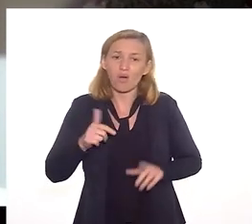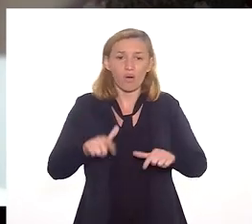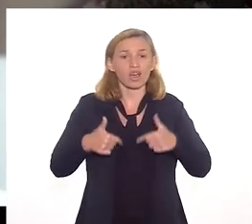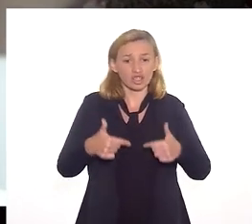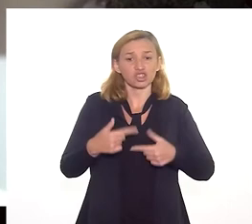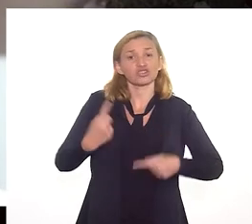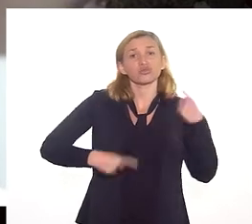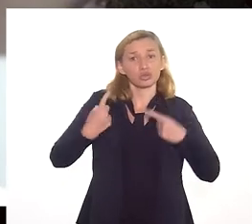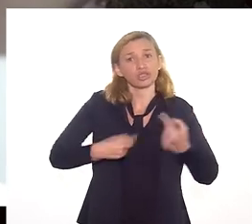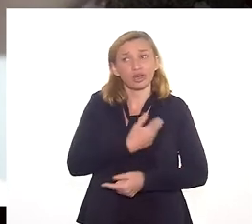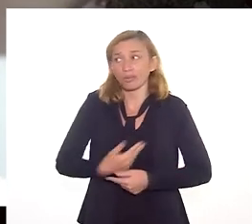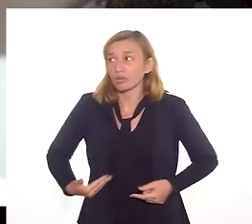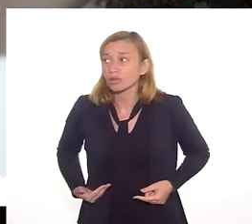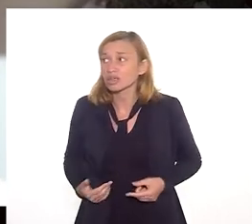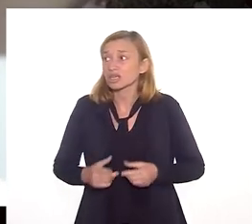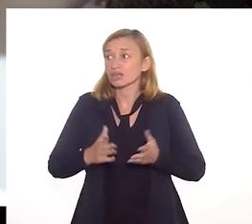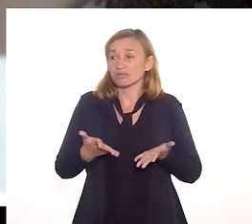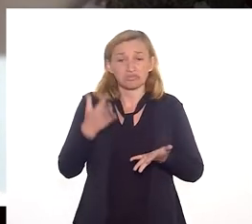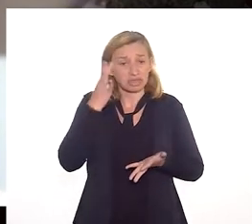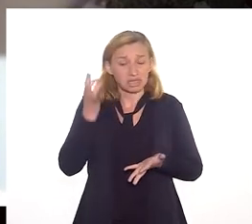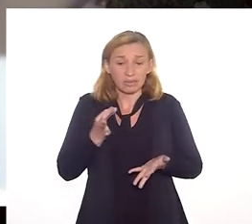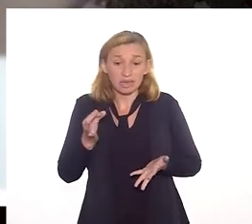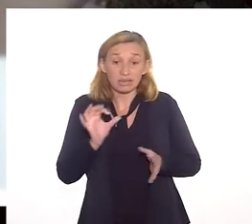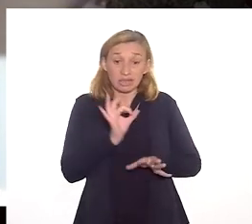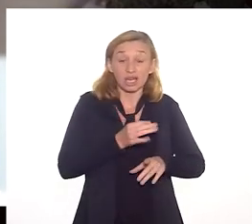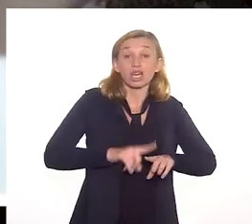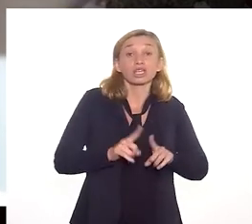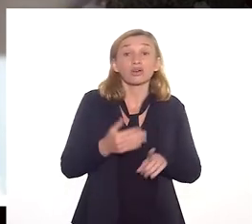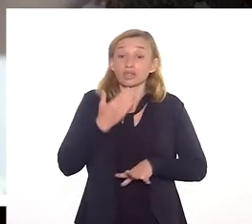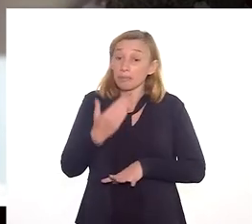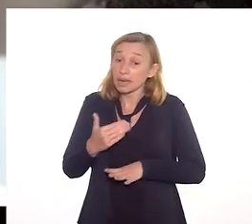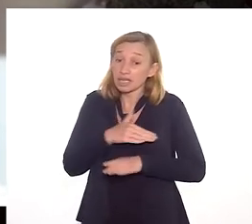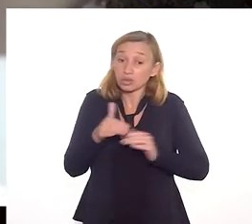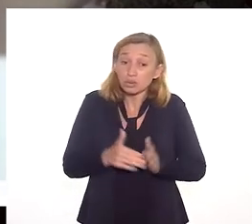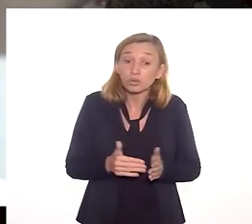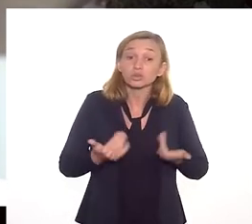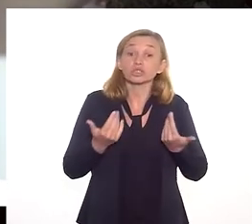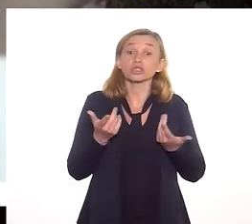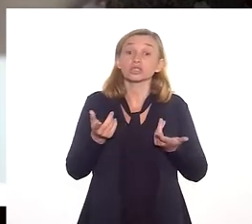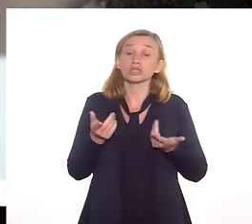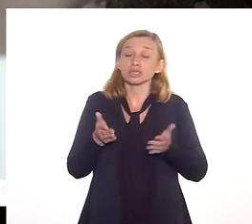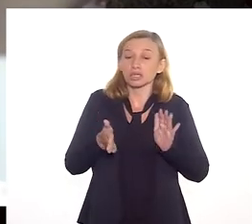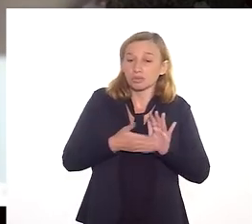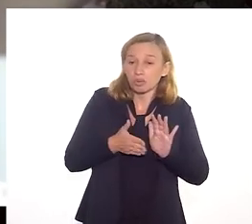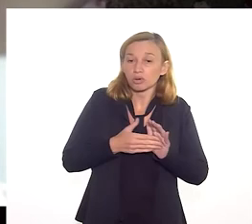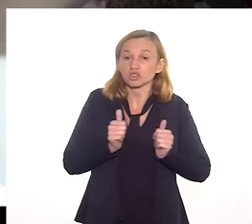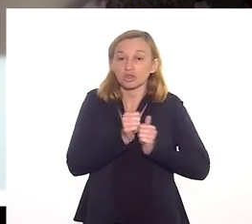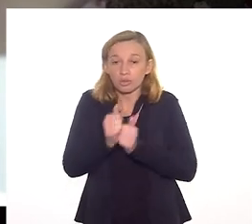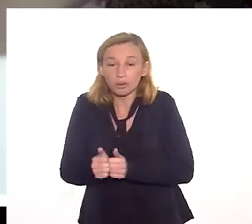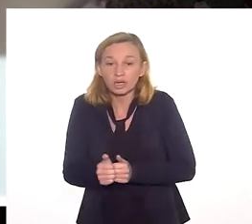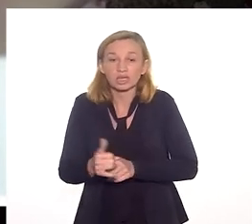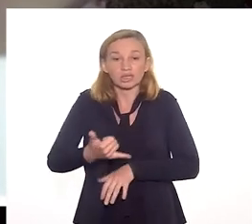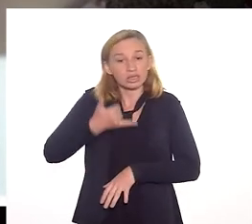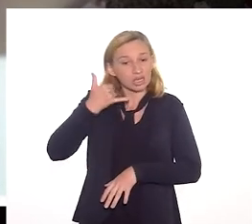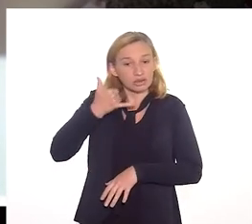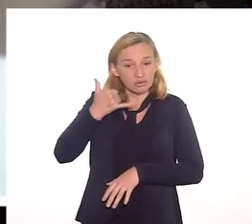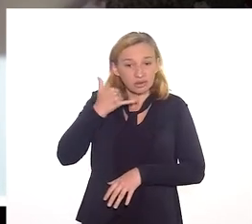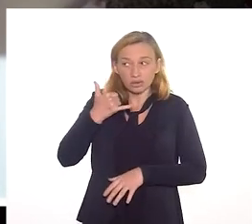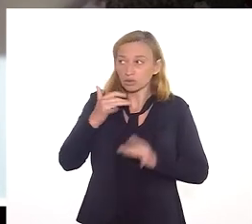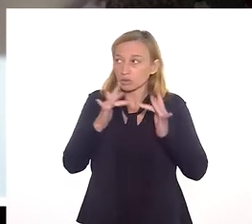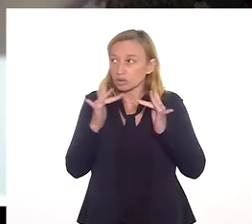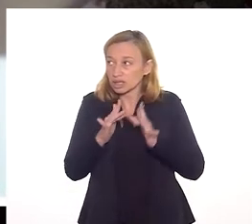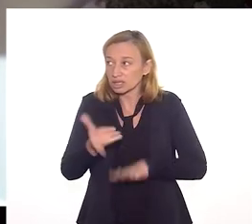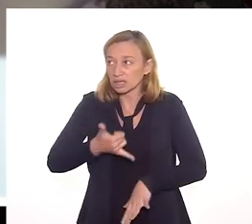melhor atitude de política pública. A gente fica sem saber direito. Então, a gente testa todo mundo e a gente propõe um acompanhamento via telefone,